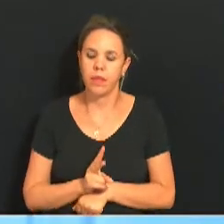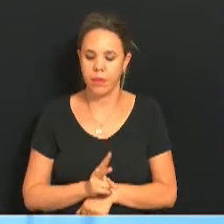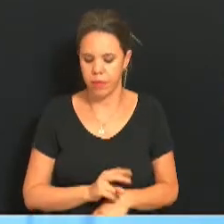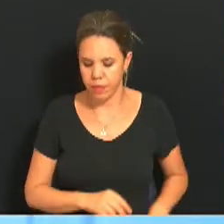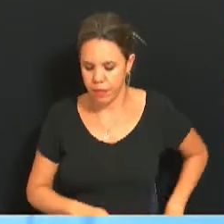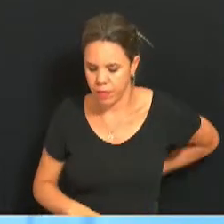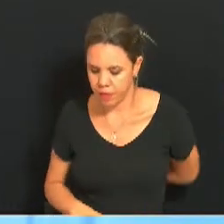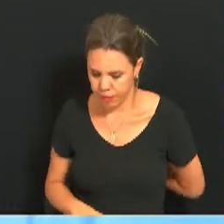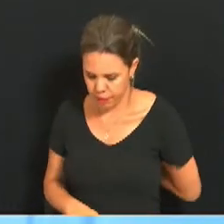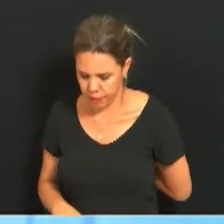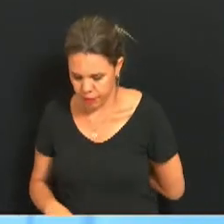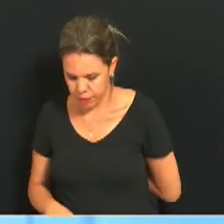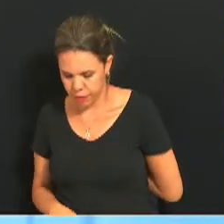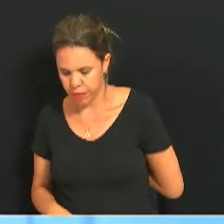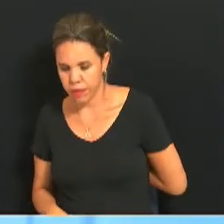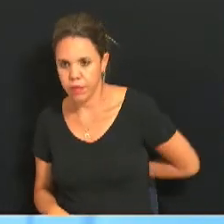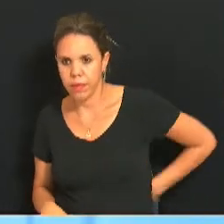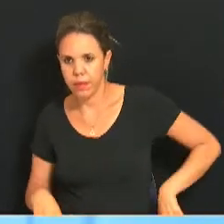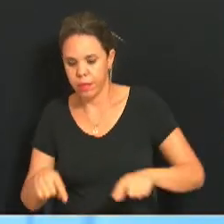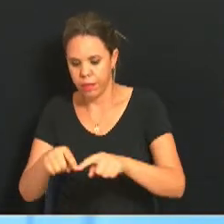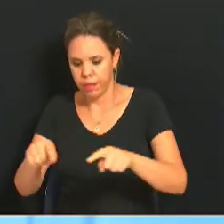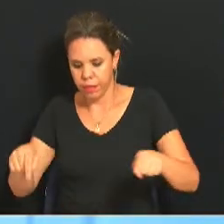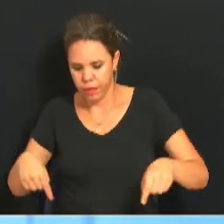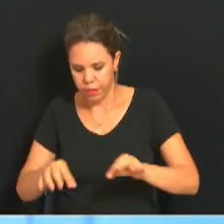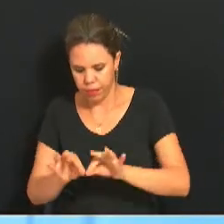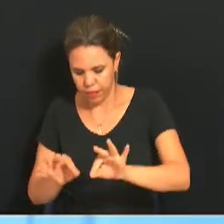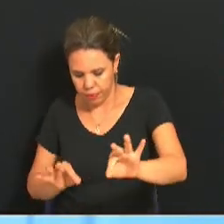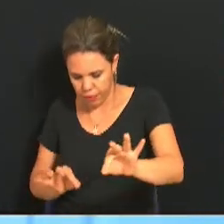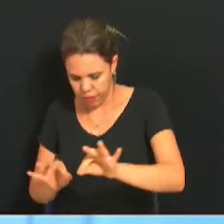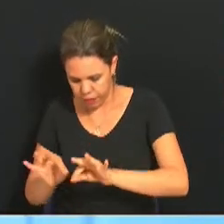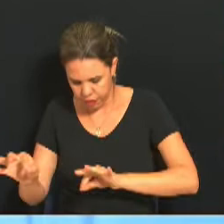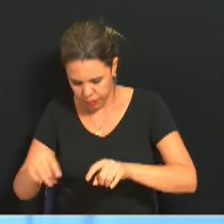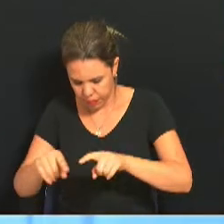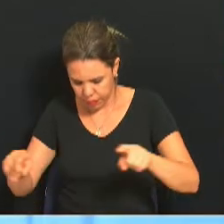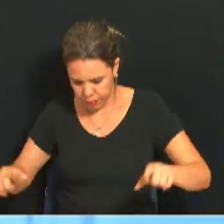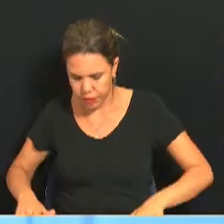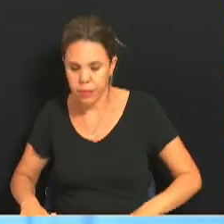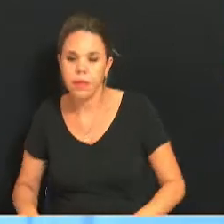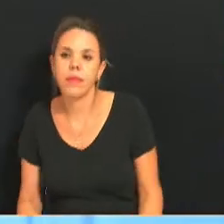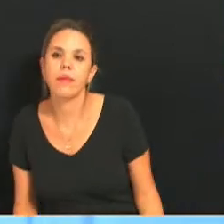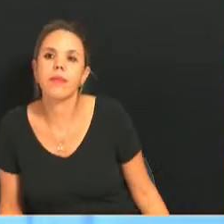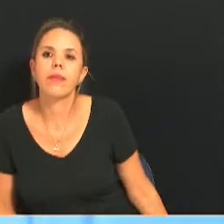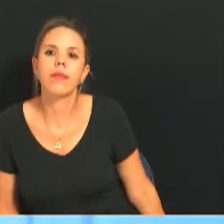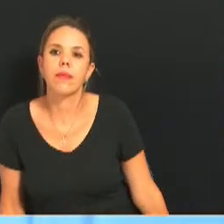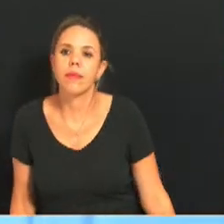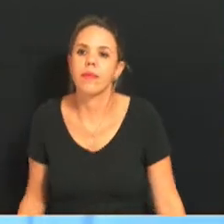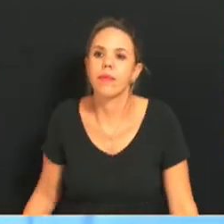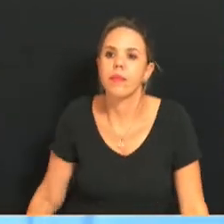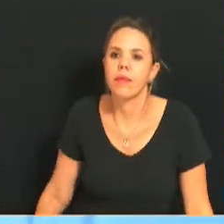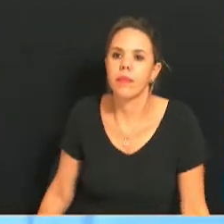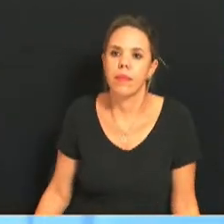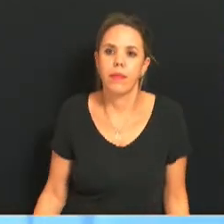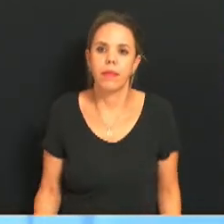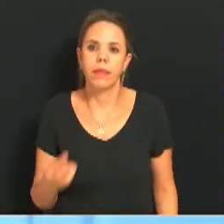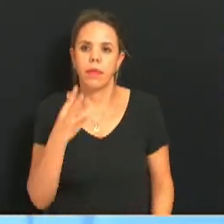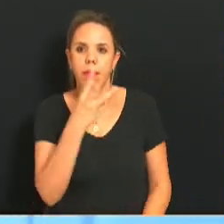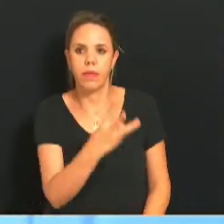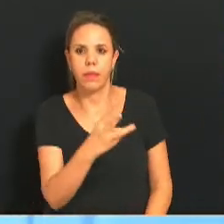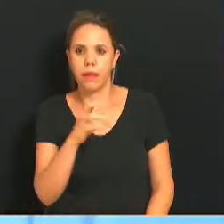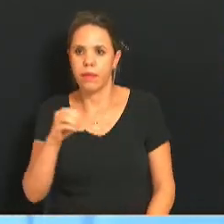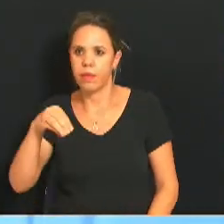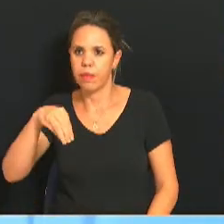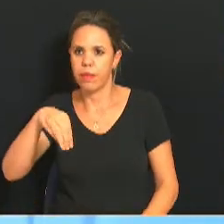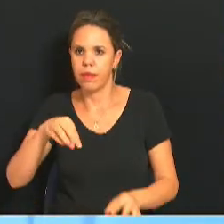Olha então a poligonal do complexo tem uma águia olha e essa área envoltória é inicialmente de 300 metros